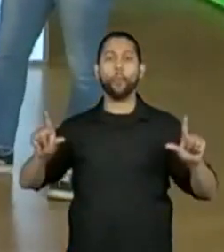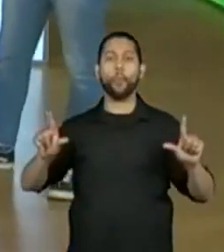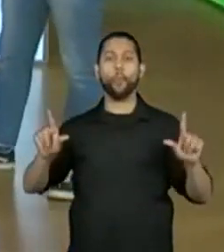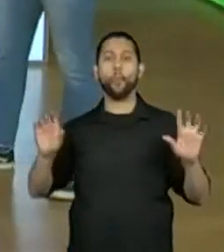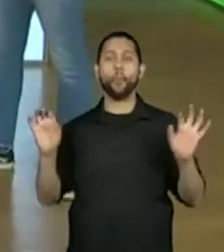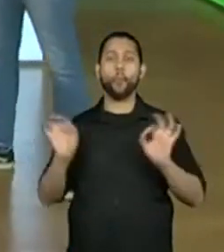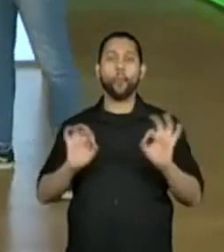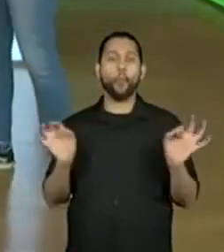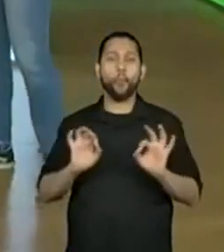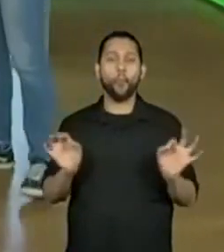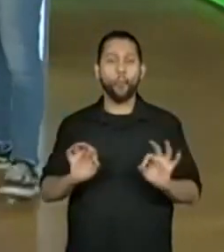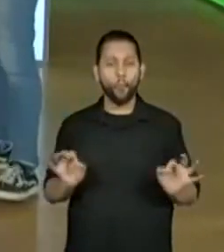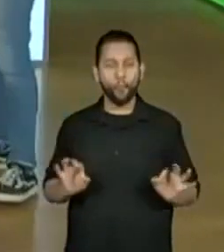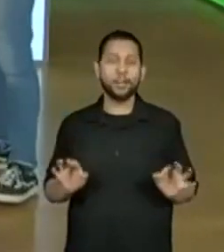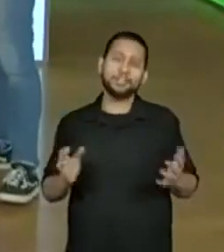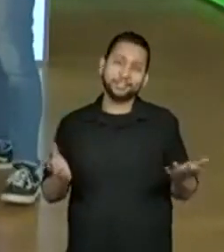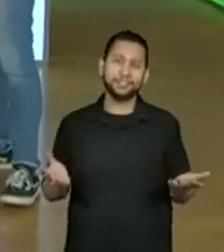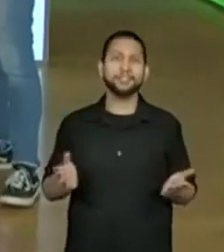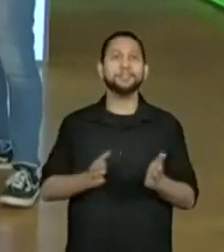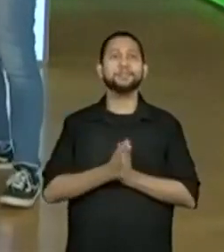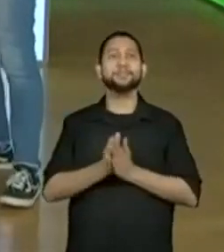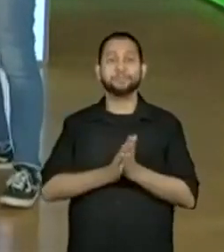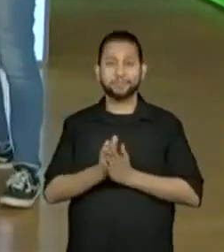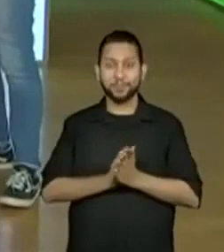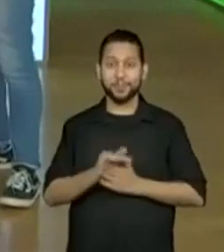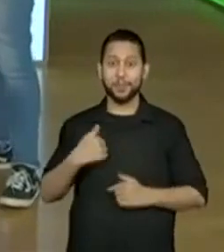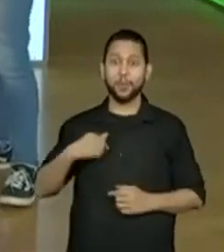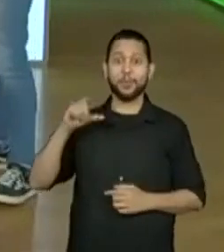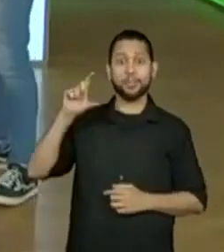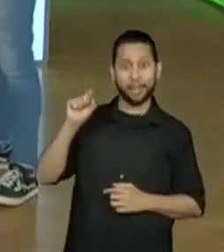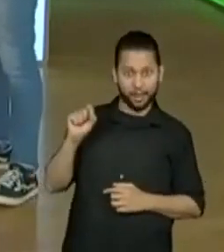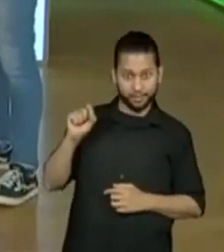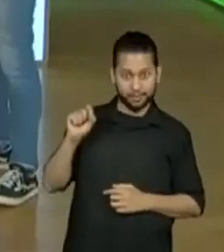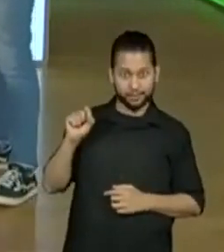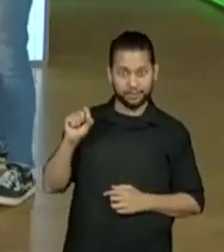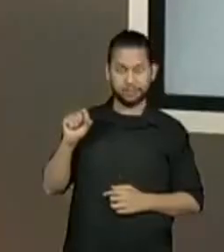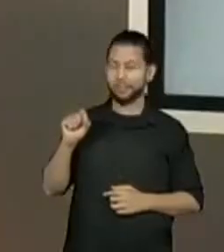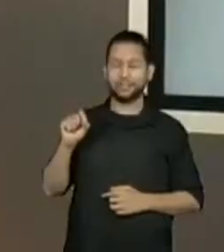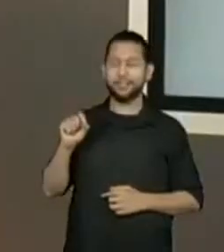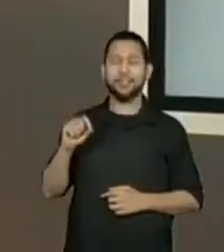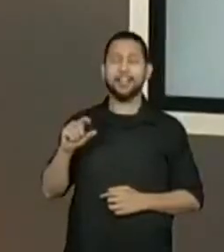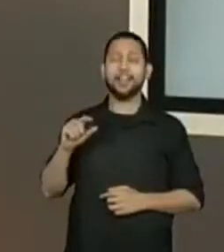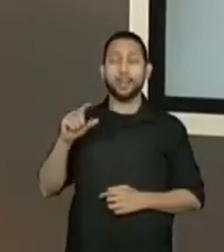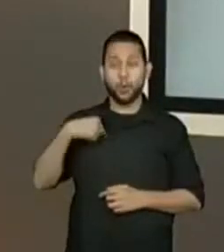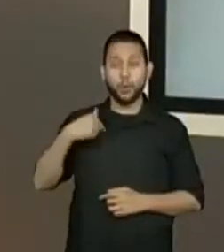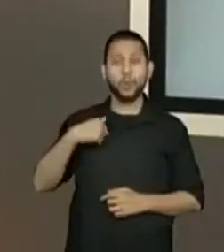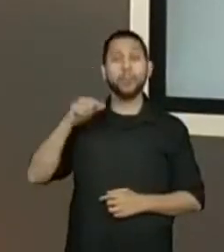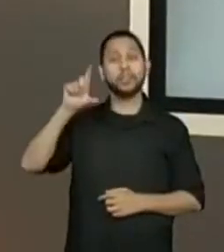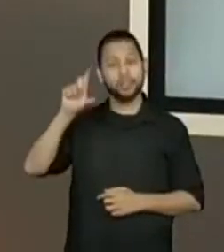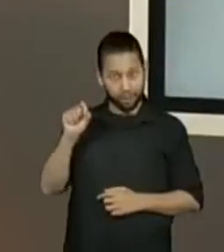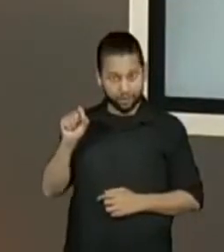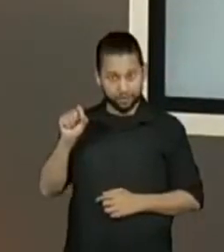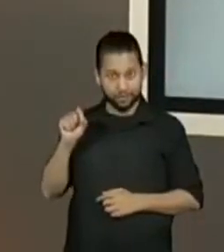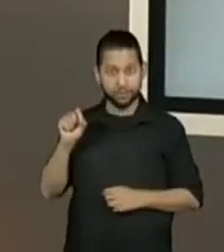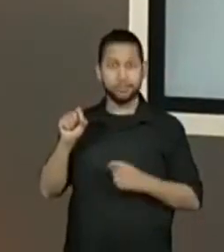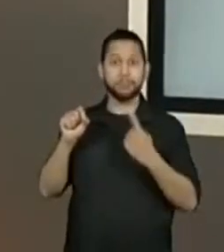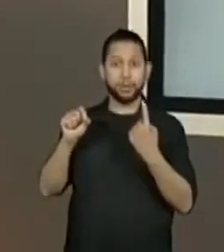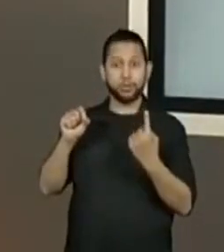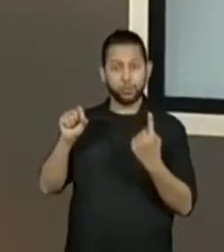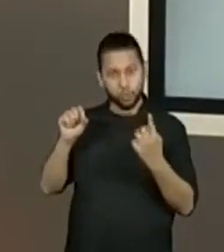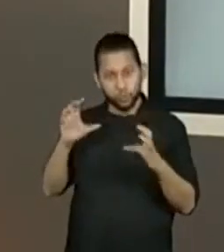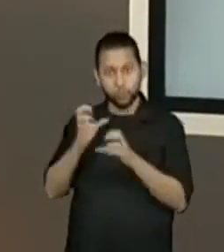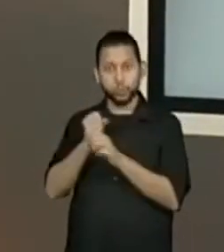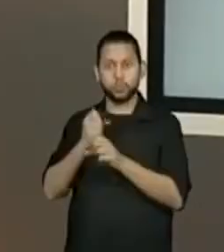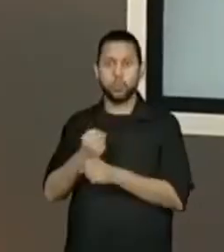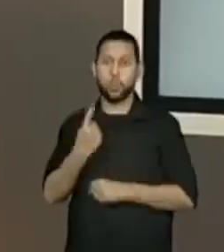Atingi água. E aí, vamos lá. Eu estava com 10 pontos, atingi... Água não, atingi o espaço vazio, ganhei mais um